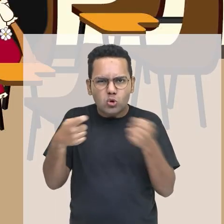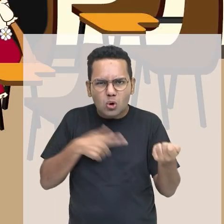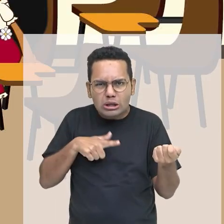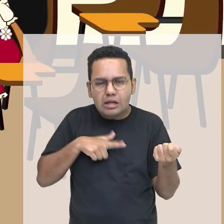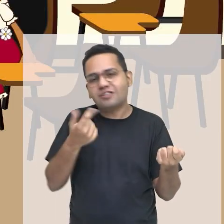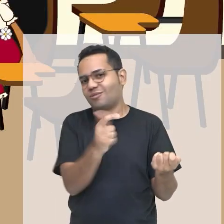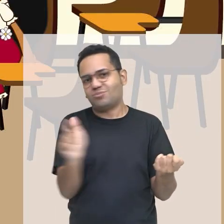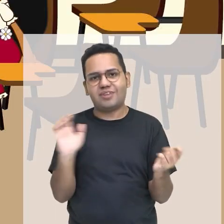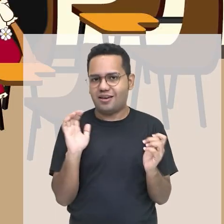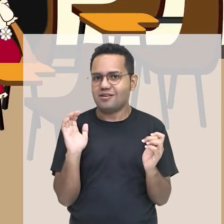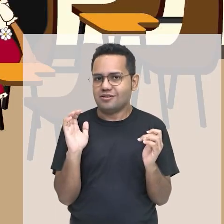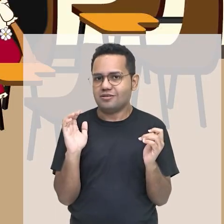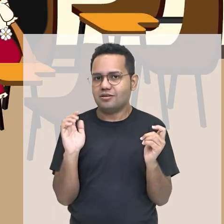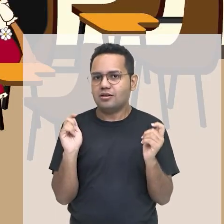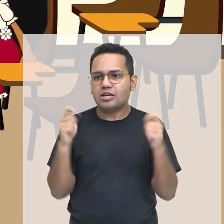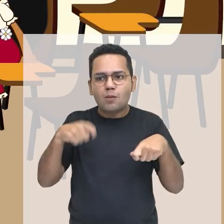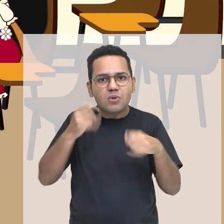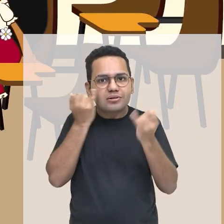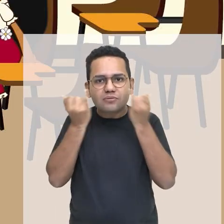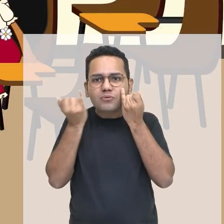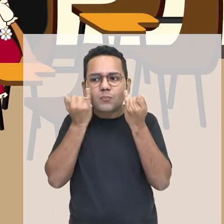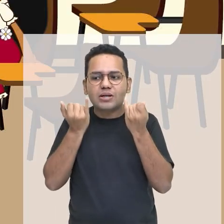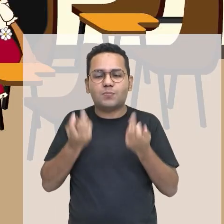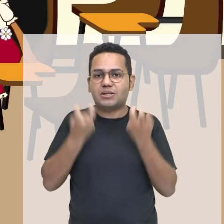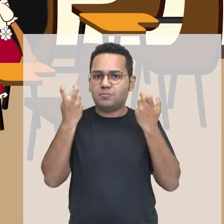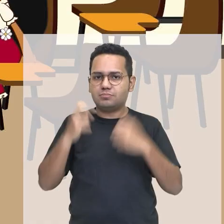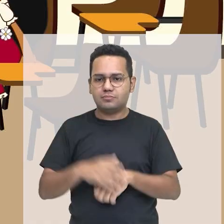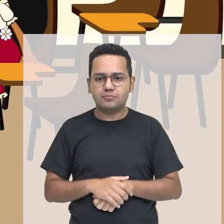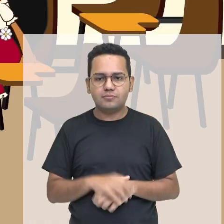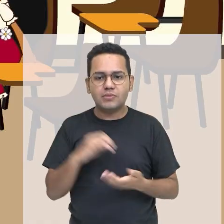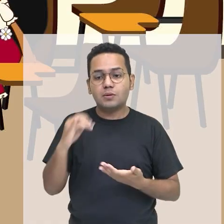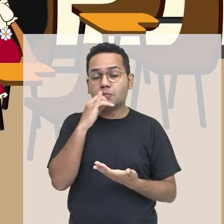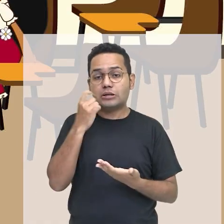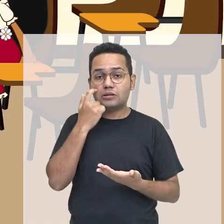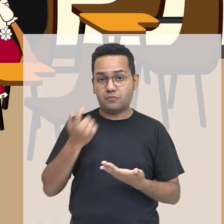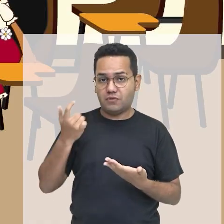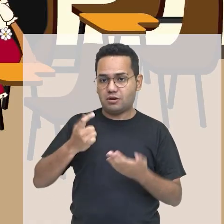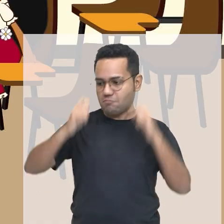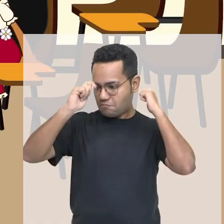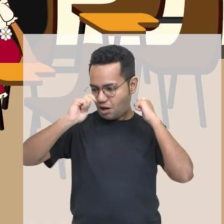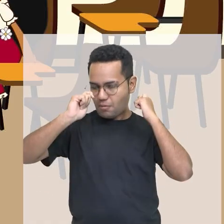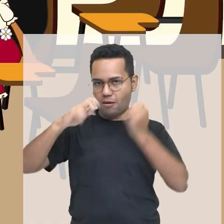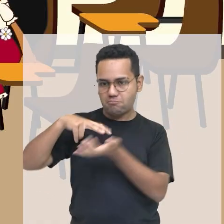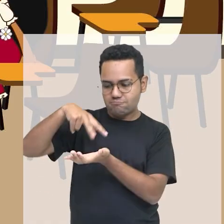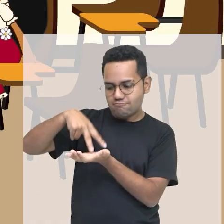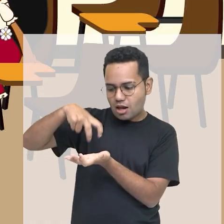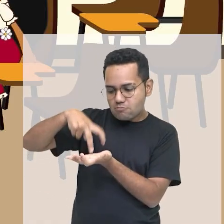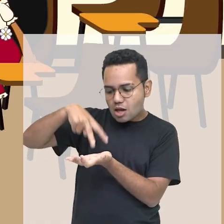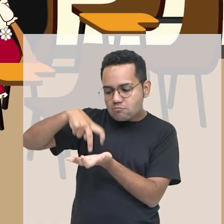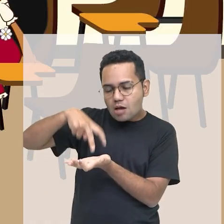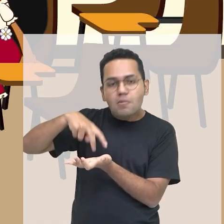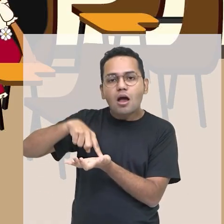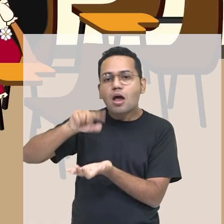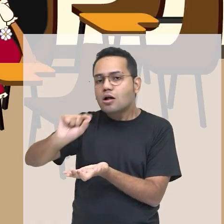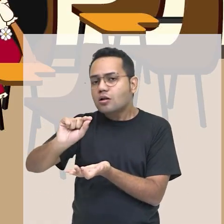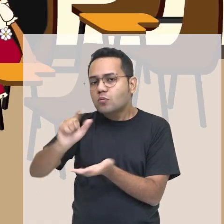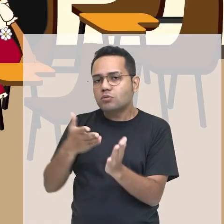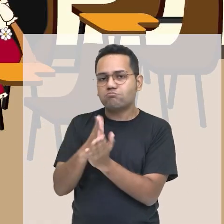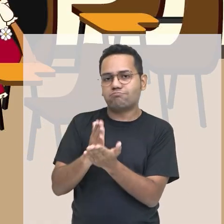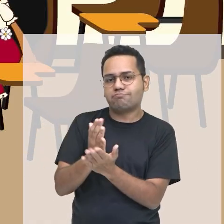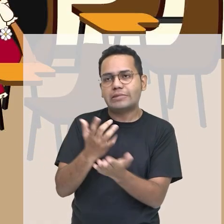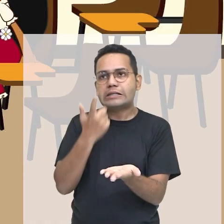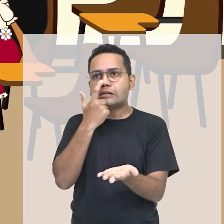transmitindo muitas dessas informações. Então, bater o pé nesse contexto, como o nosso personagem aqui, pode indicar impaciência ou